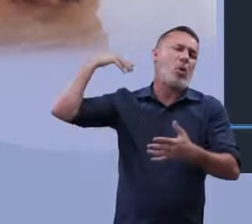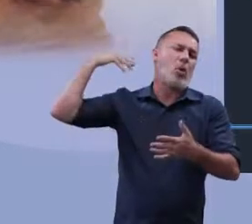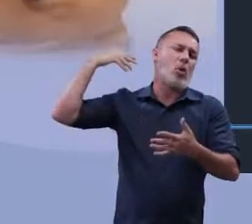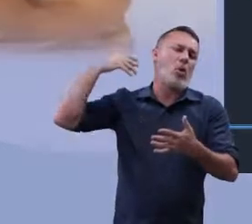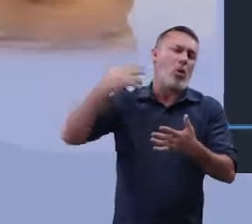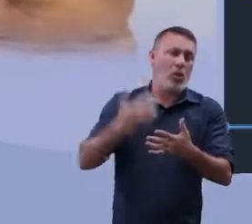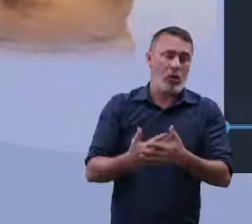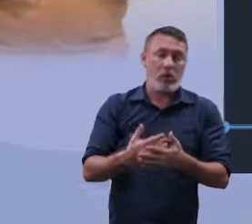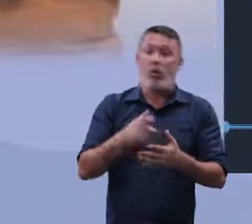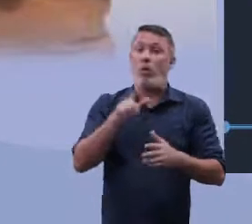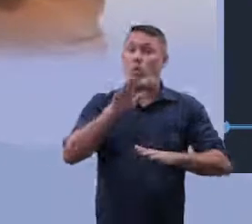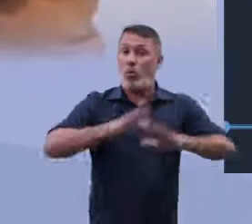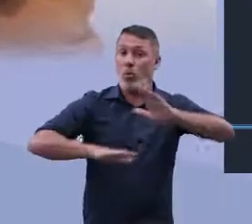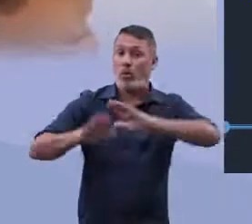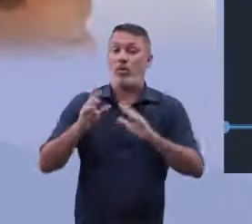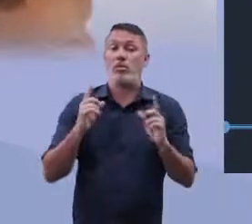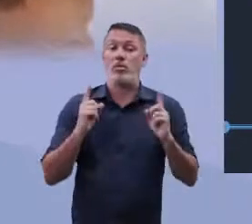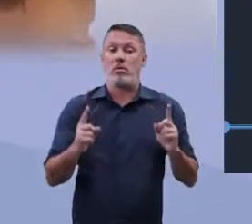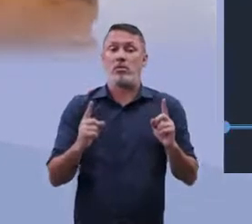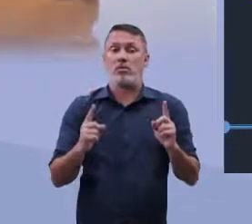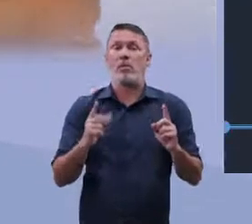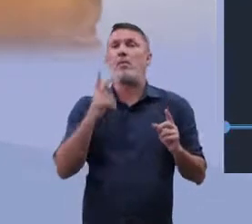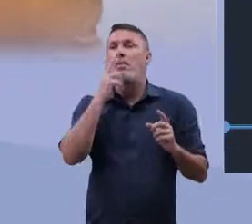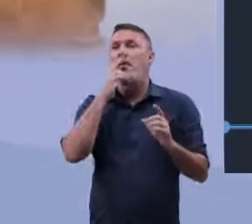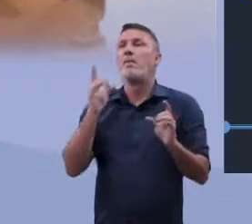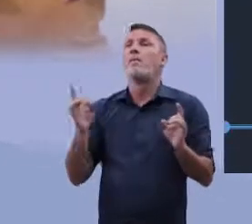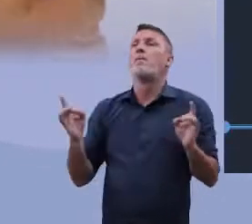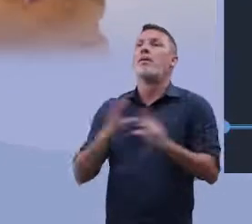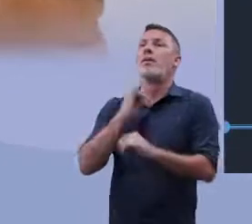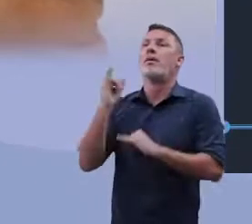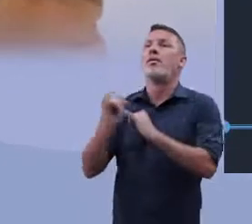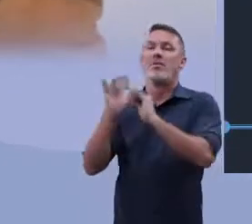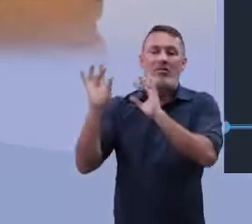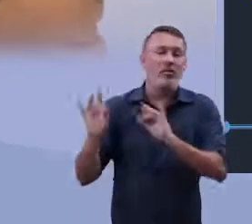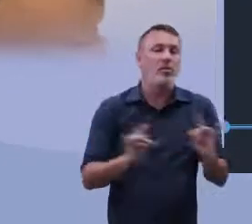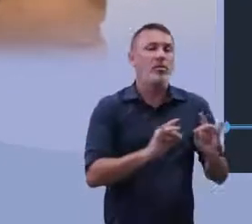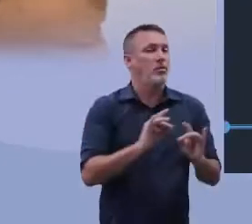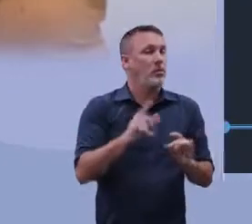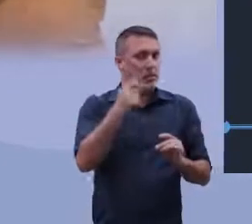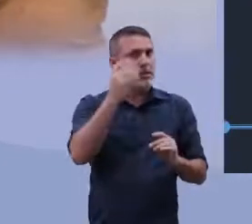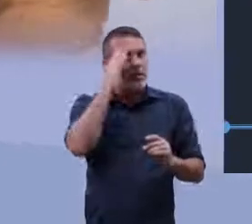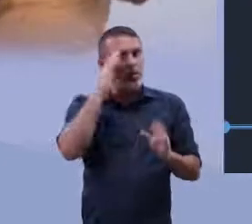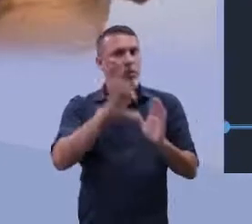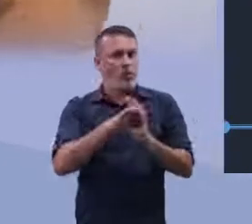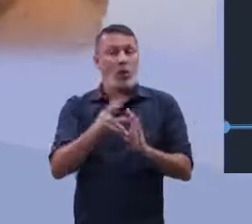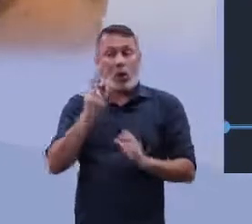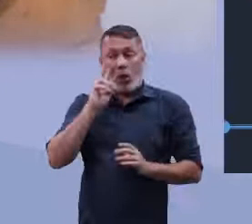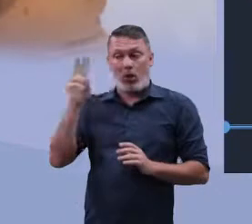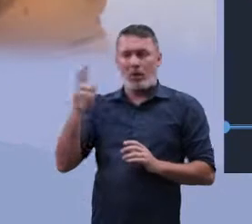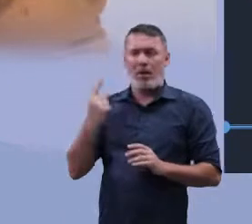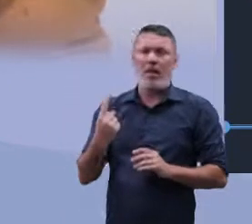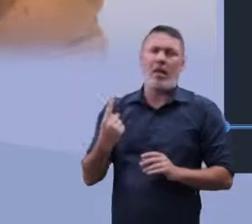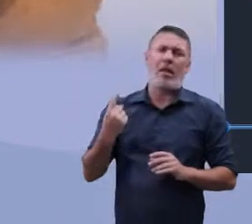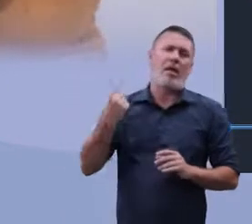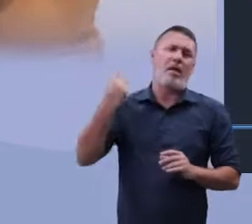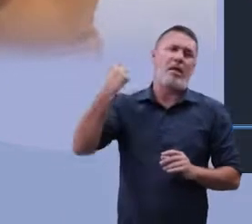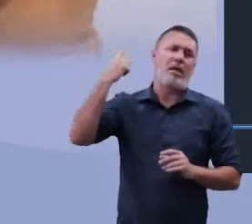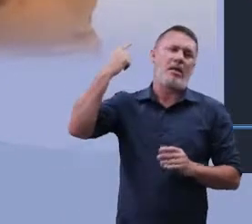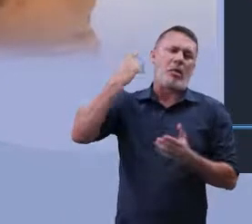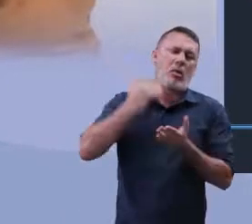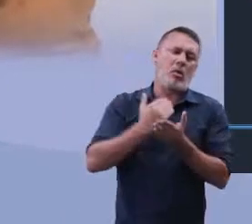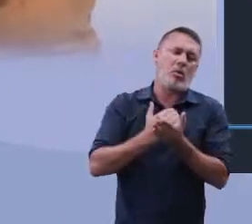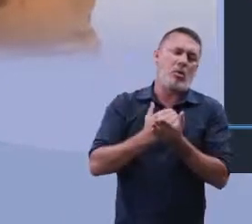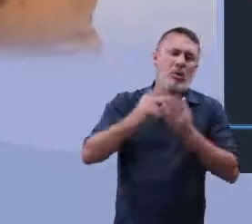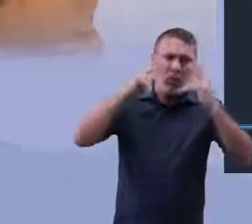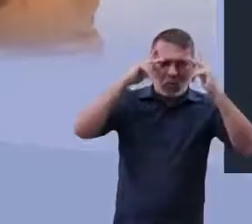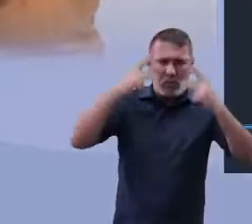internet tem ali? Tome muito cuidado com essas frases que vocês pegam feitas na internet. Mas olha só, desde os primórdios da humanidade, o ser